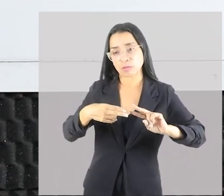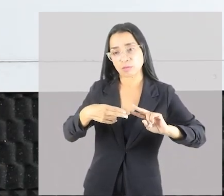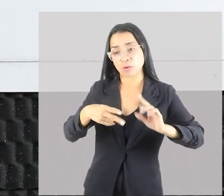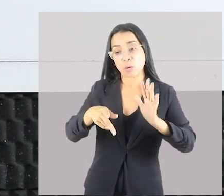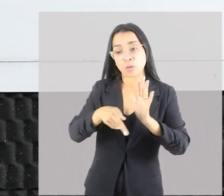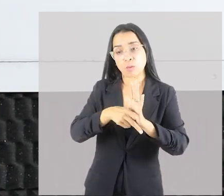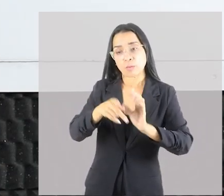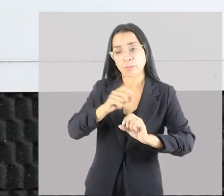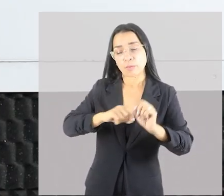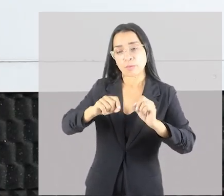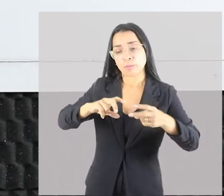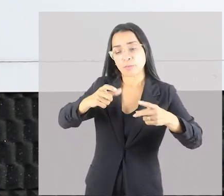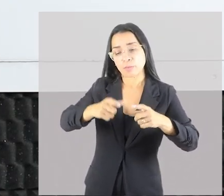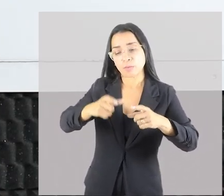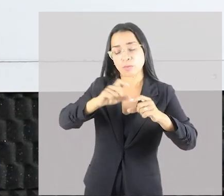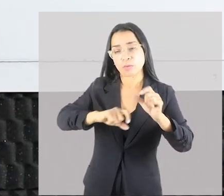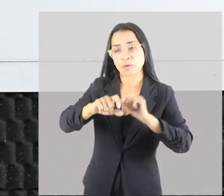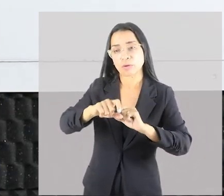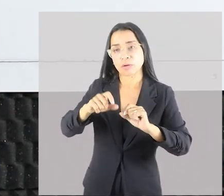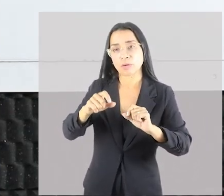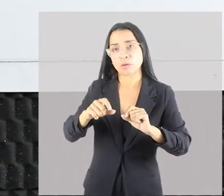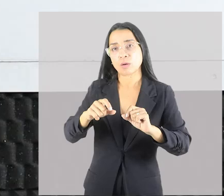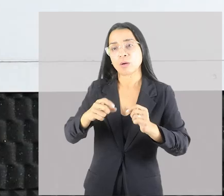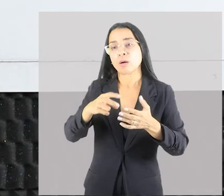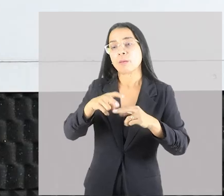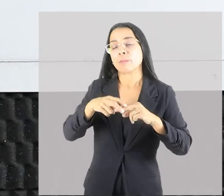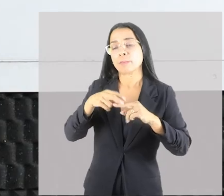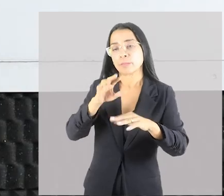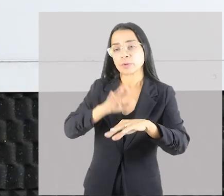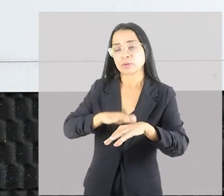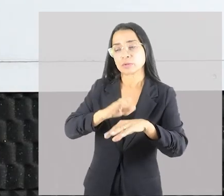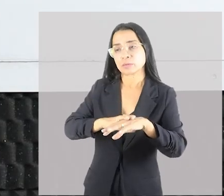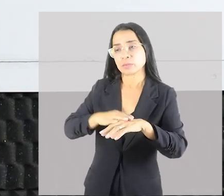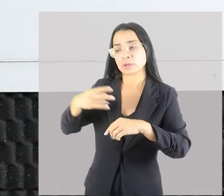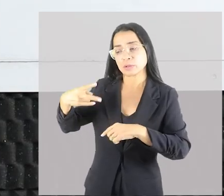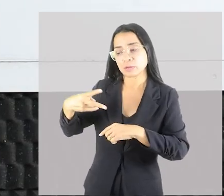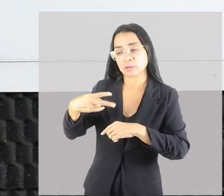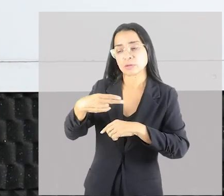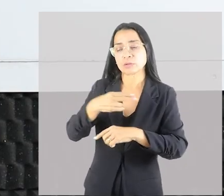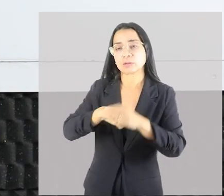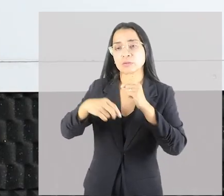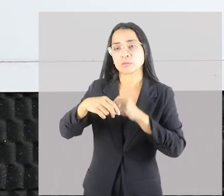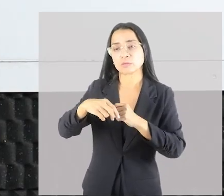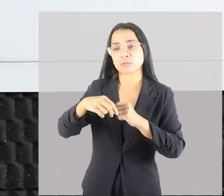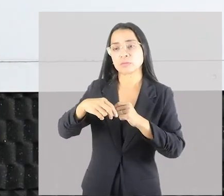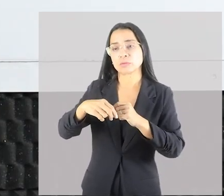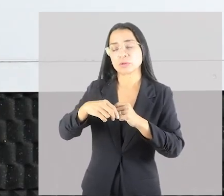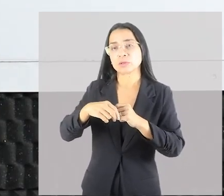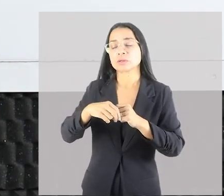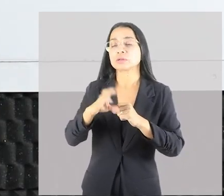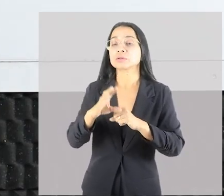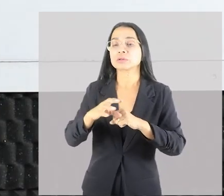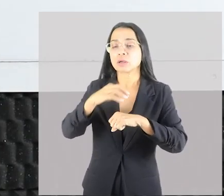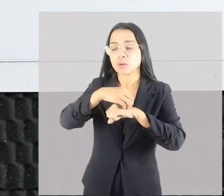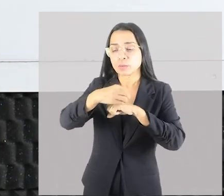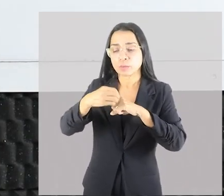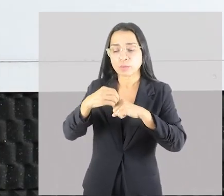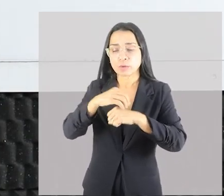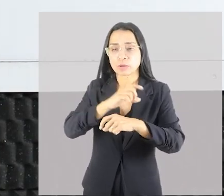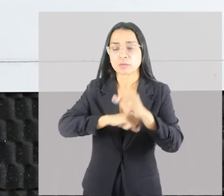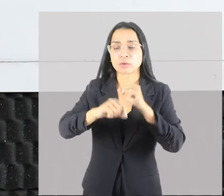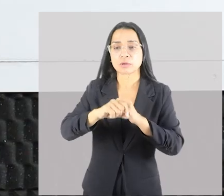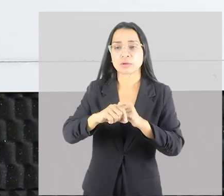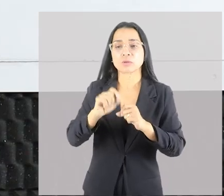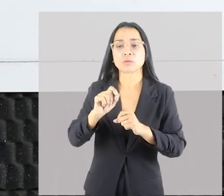específico. Por isso também que elas são chamadas de tesouras molecular. O que você com certeza já ouviu falar aí do DNA?